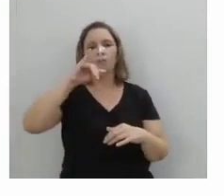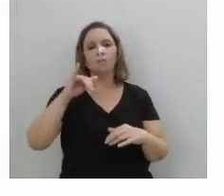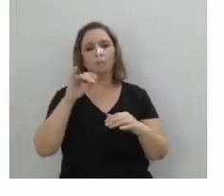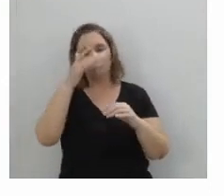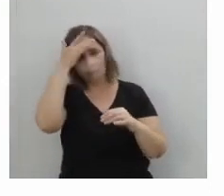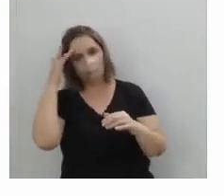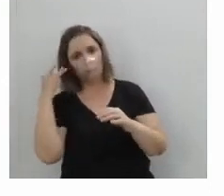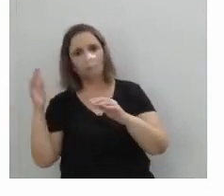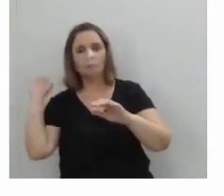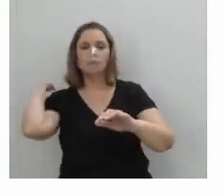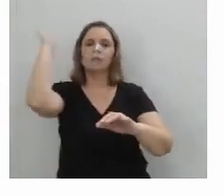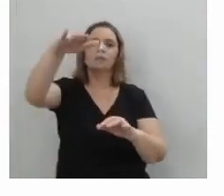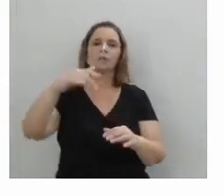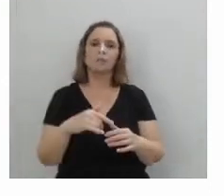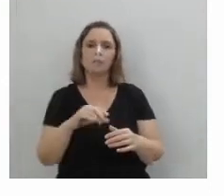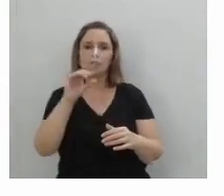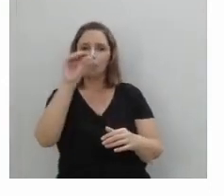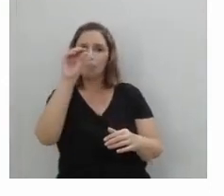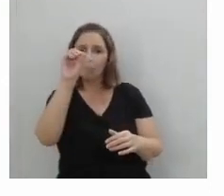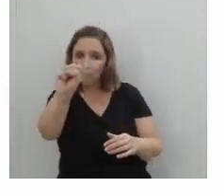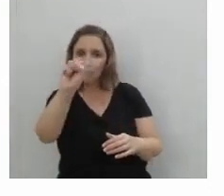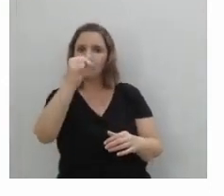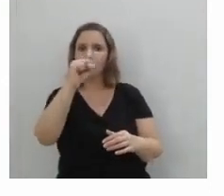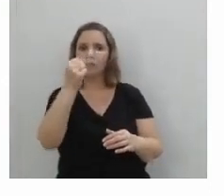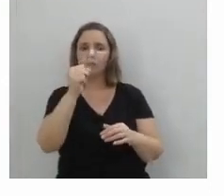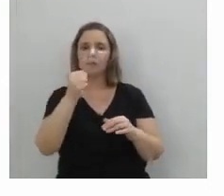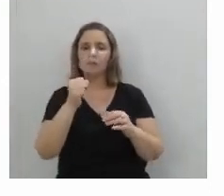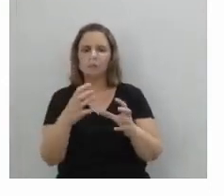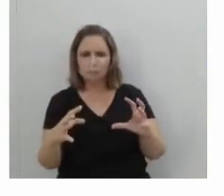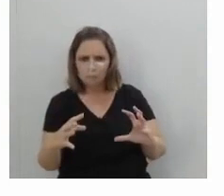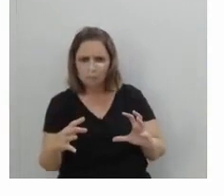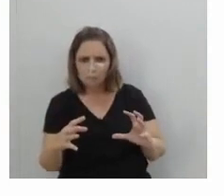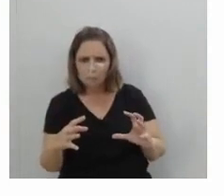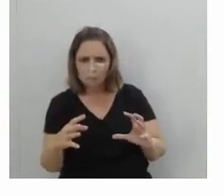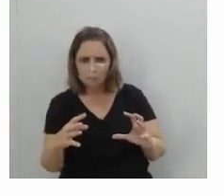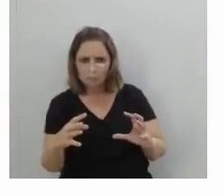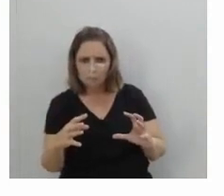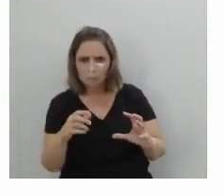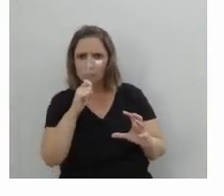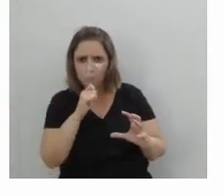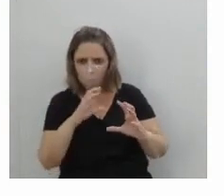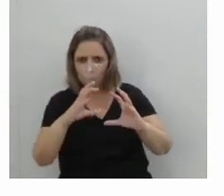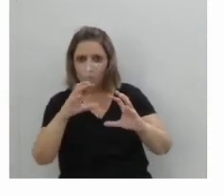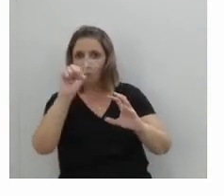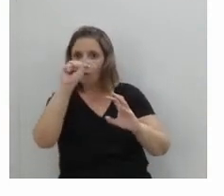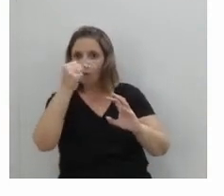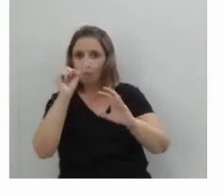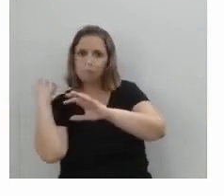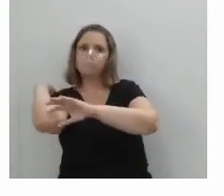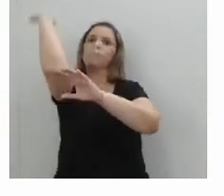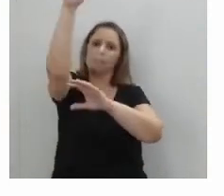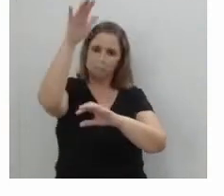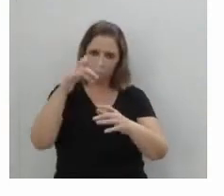jogador que saca, ele tem apenas 8 segundos para segurar a bola após o comando do árbitro. Então, quando o árbitro